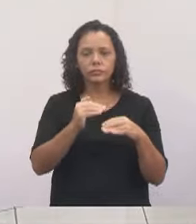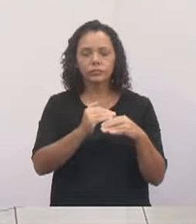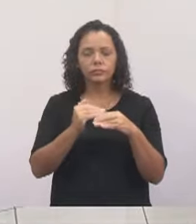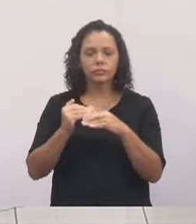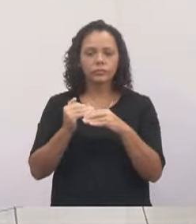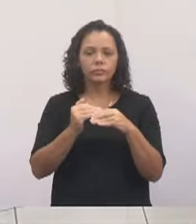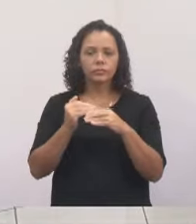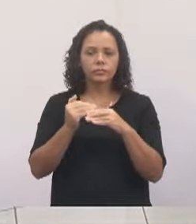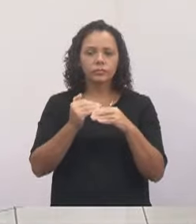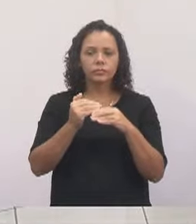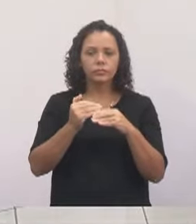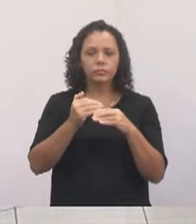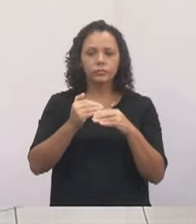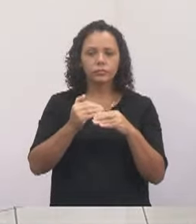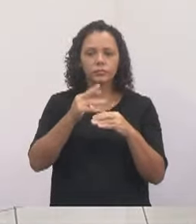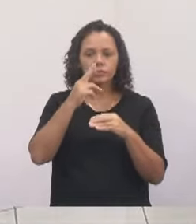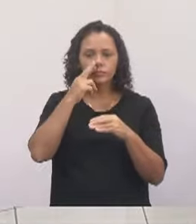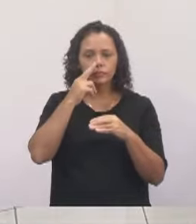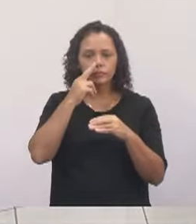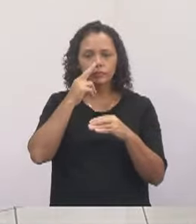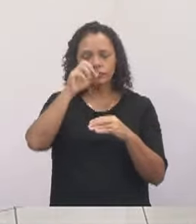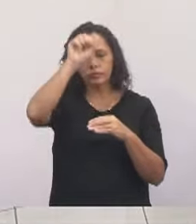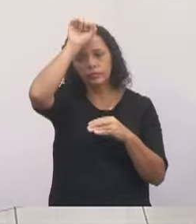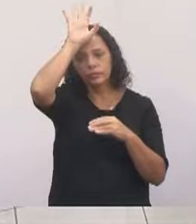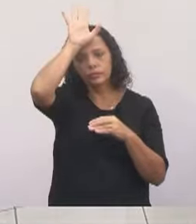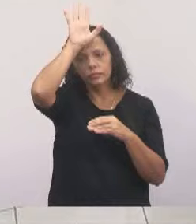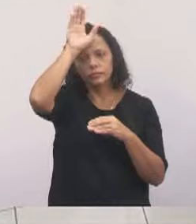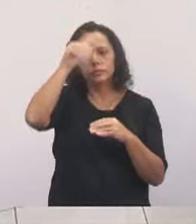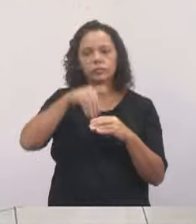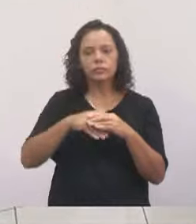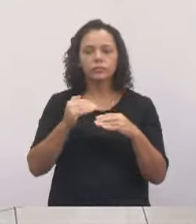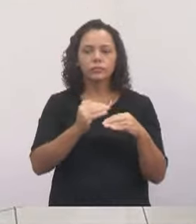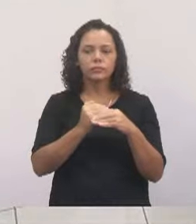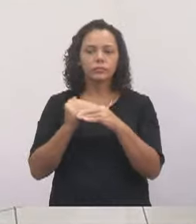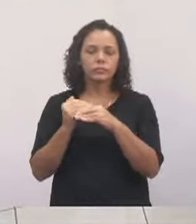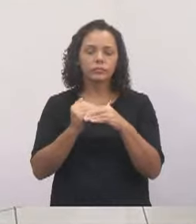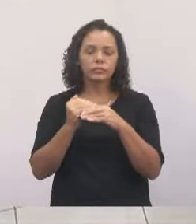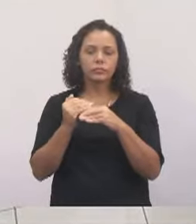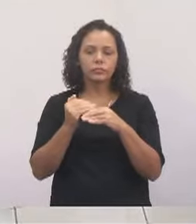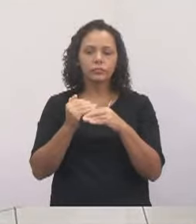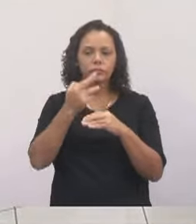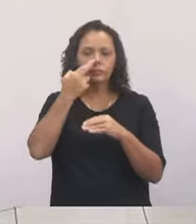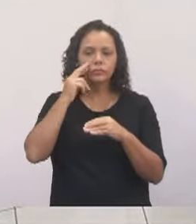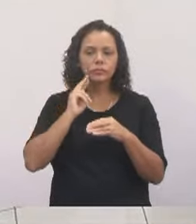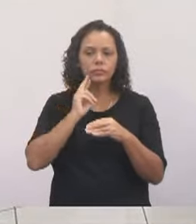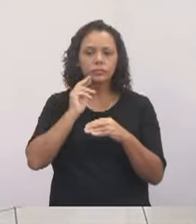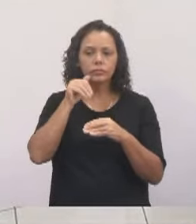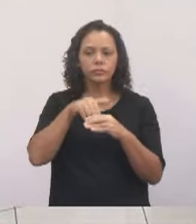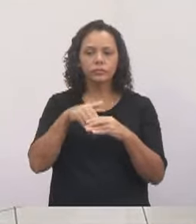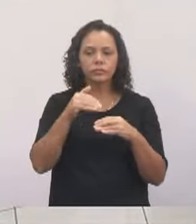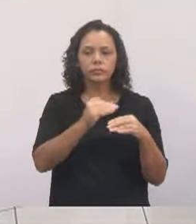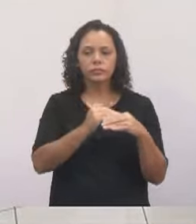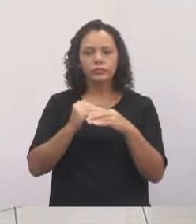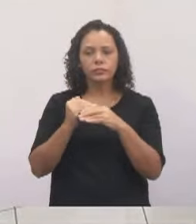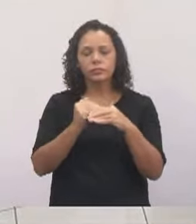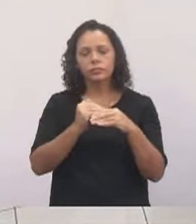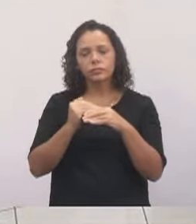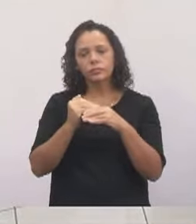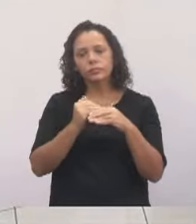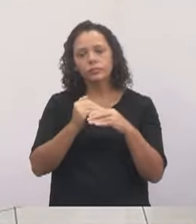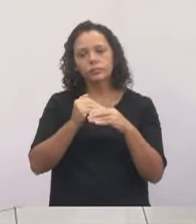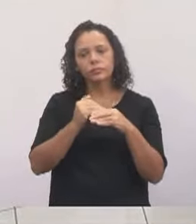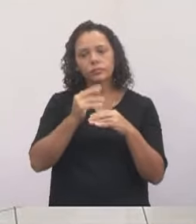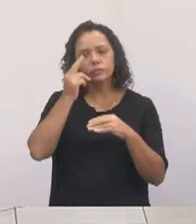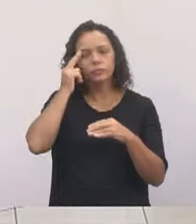Favorável. Como vota o vereador Dr. Rodrigo Salomão? Favorável. Como vota o vereador Rogério Timóteo? Favorável. Como vota o